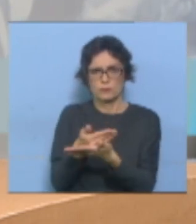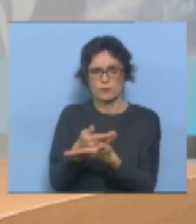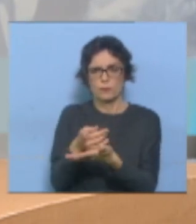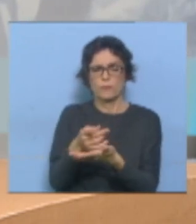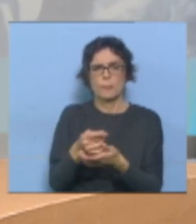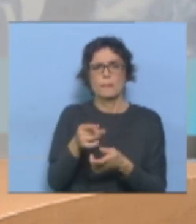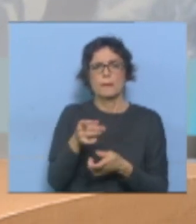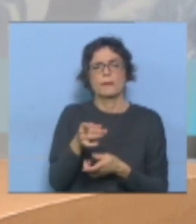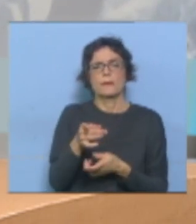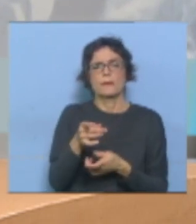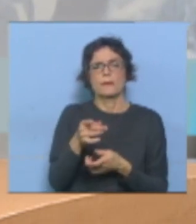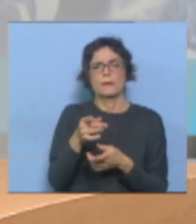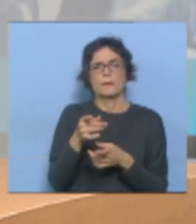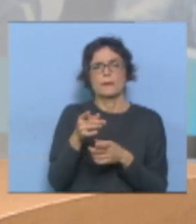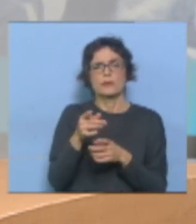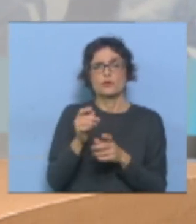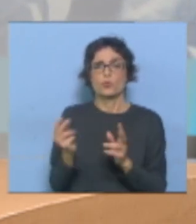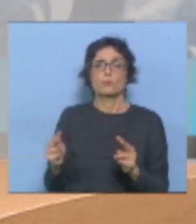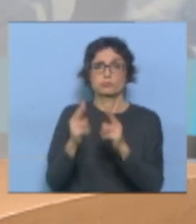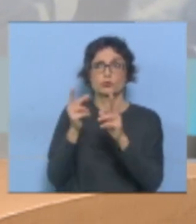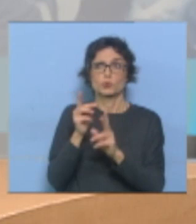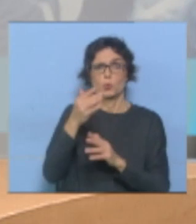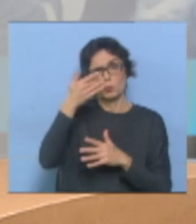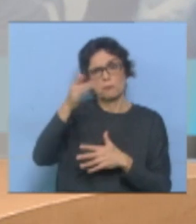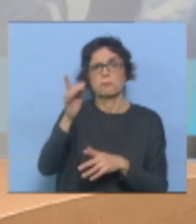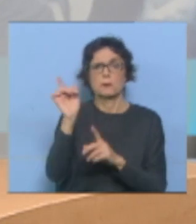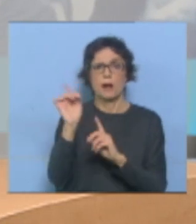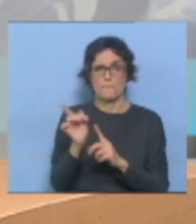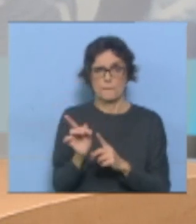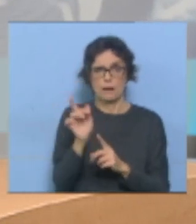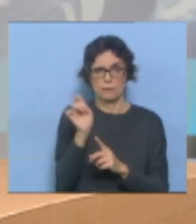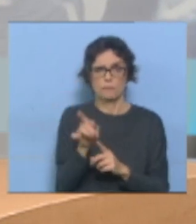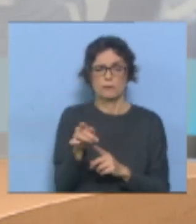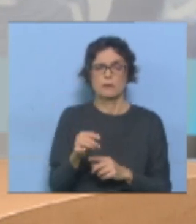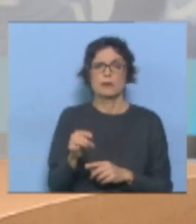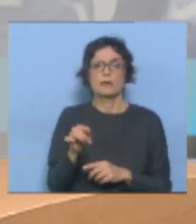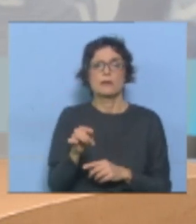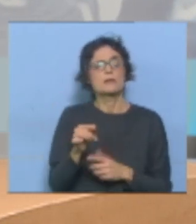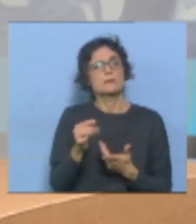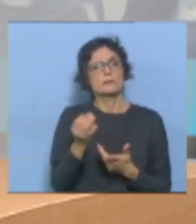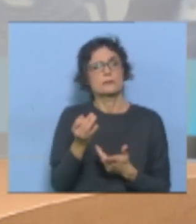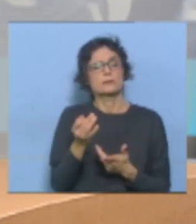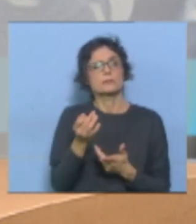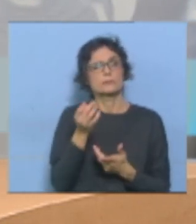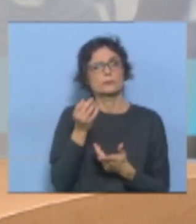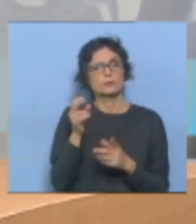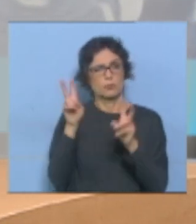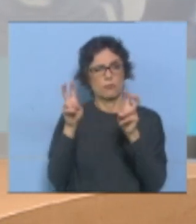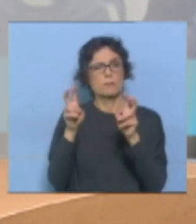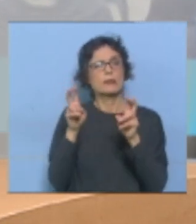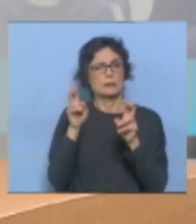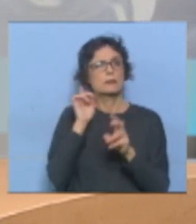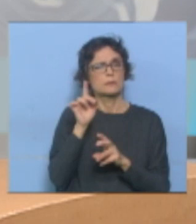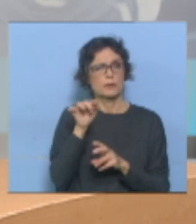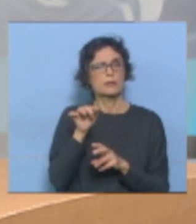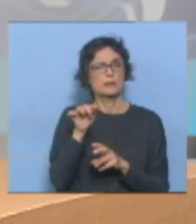que estas intervenções, que estão concertadas, obviamente, são oportunas no quadro português em